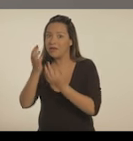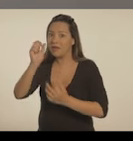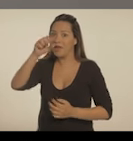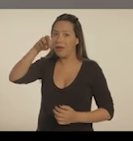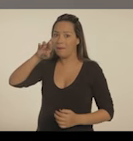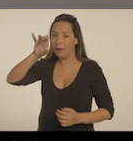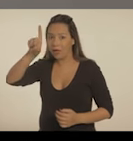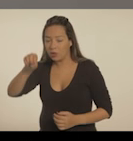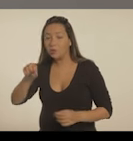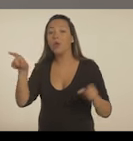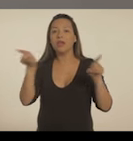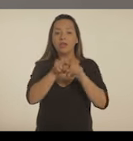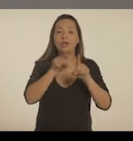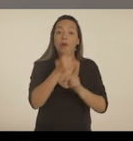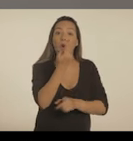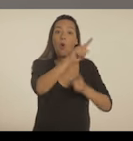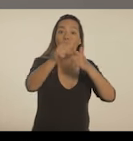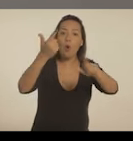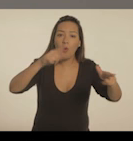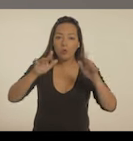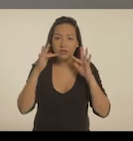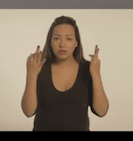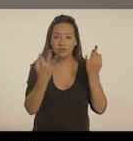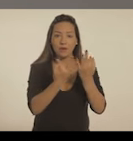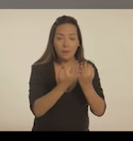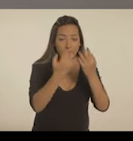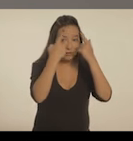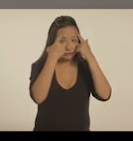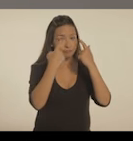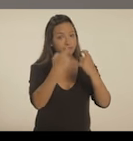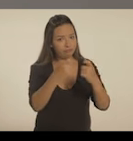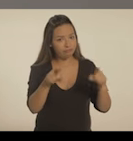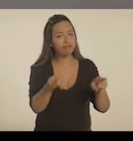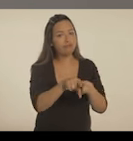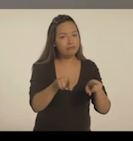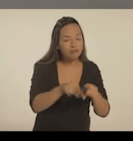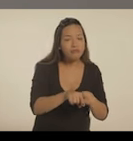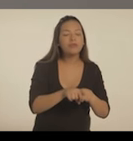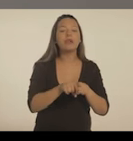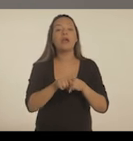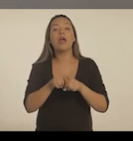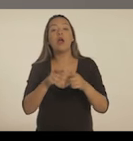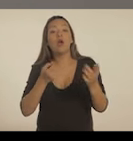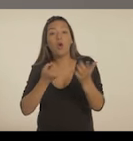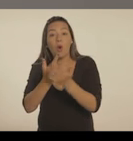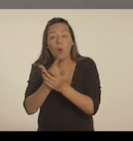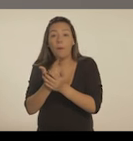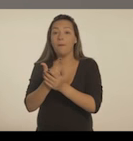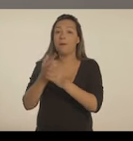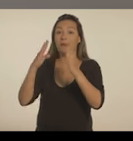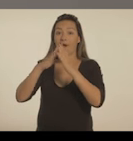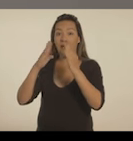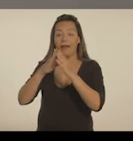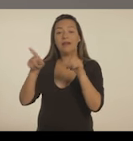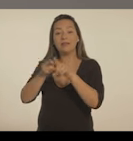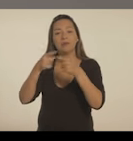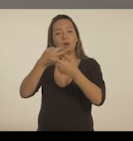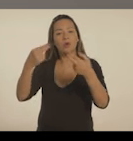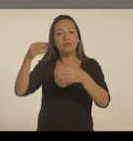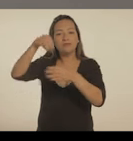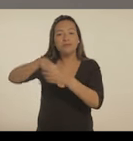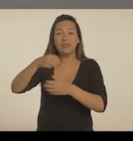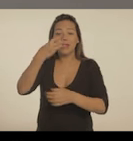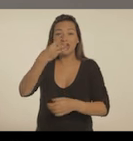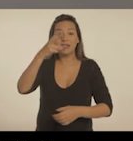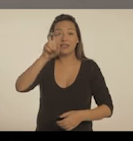136 mil foi entregue direto para a família para poder recomeçar sua vida. Compramos a casa que eles escolheram na própria Rocinha e mobiliamos essa